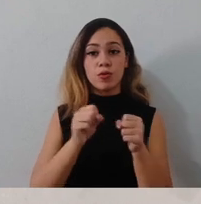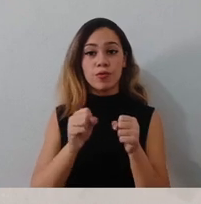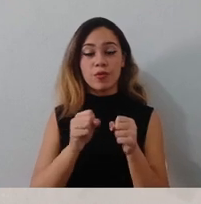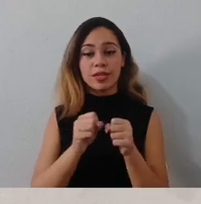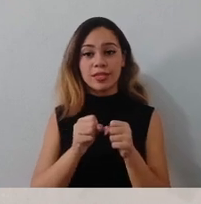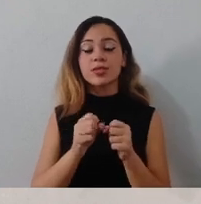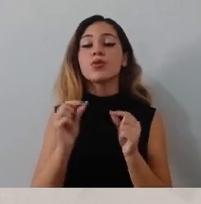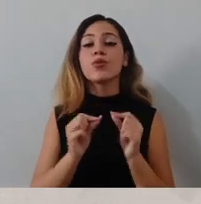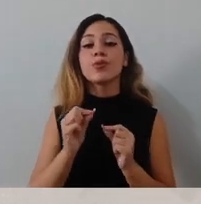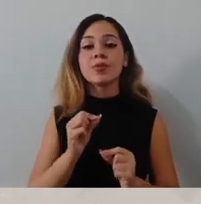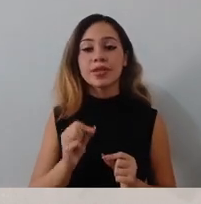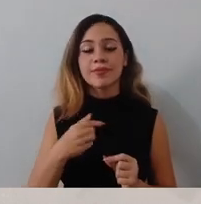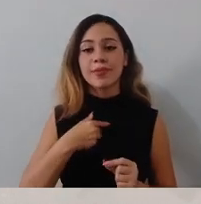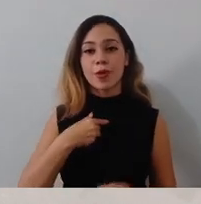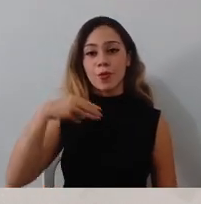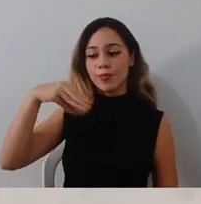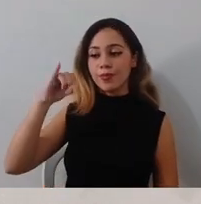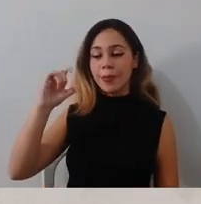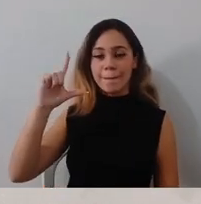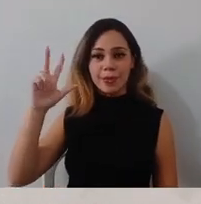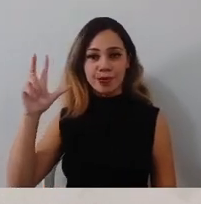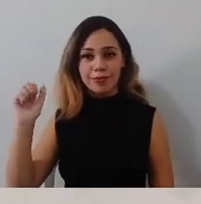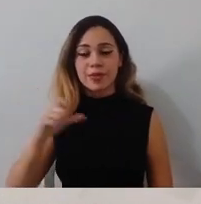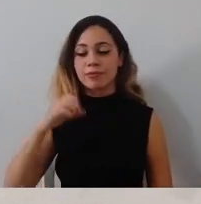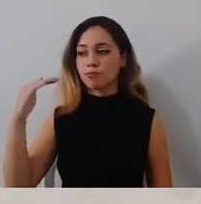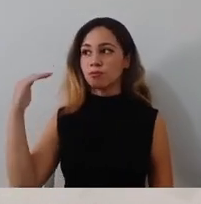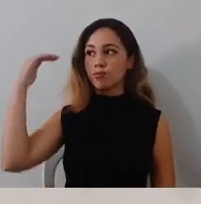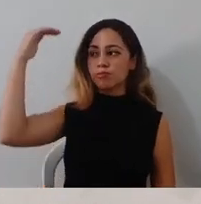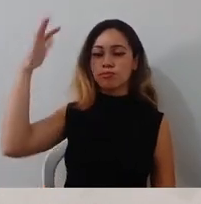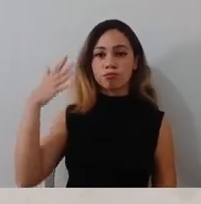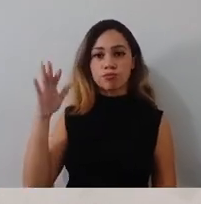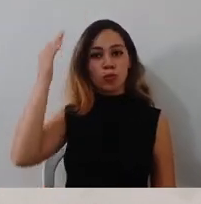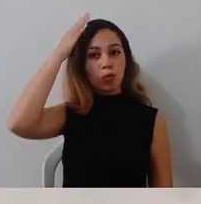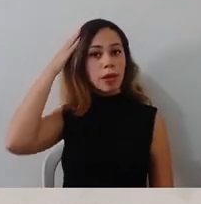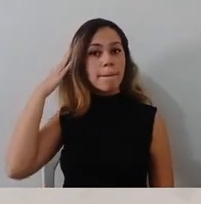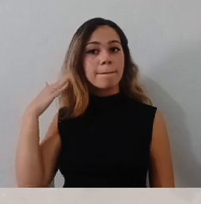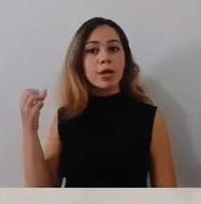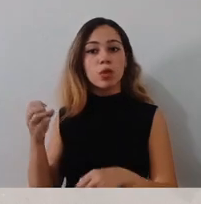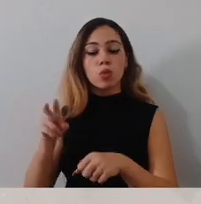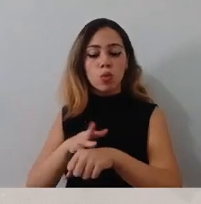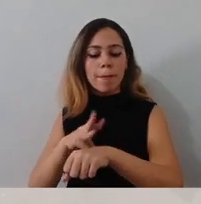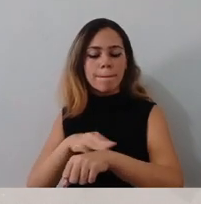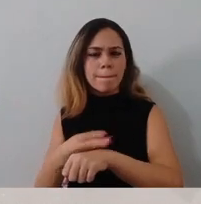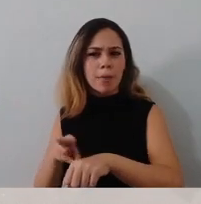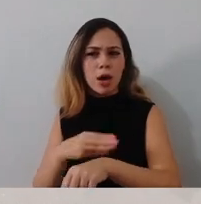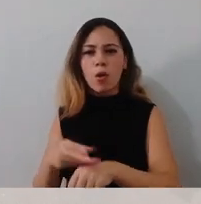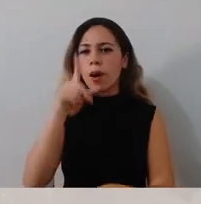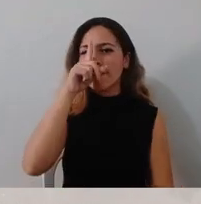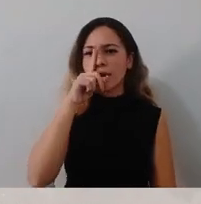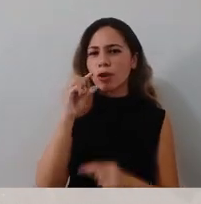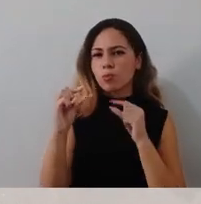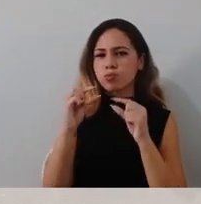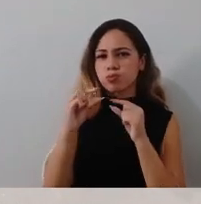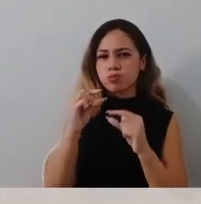que fazer o dever de casa. Eu sou Milva Campos, tenho 1,72 m, tenho os cabelos com luzes, né? Então